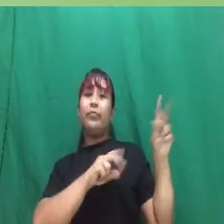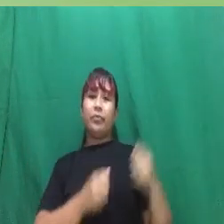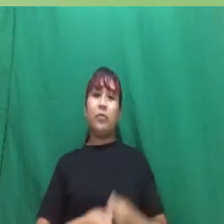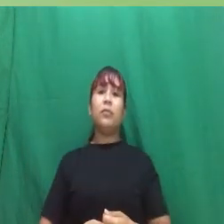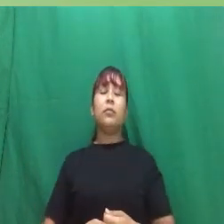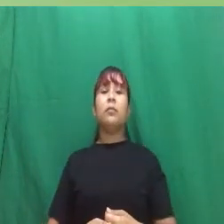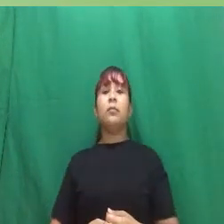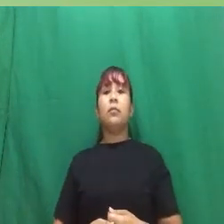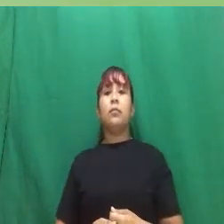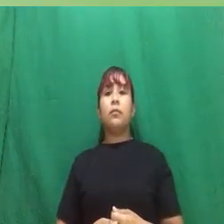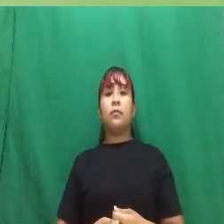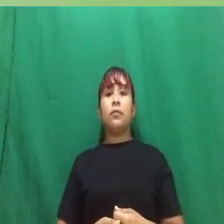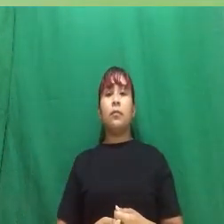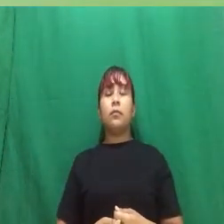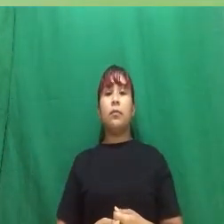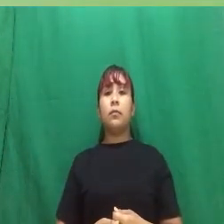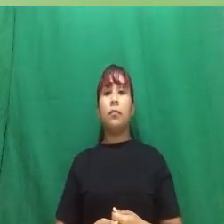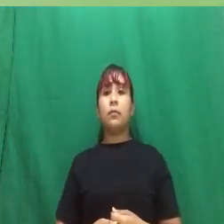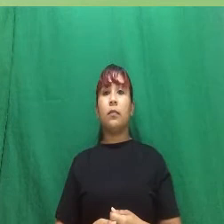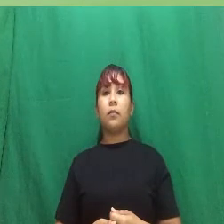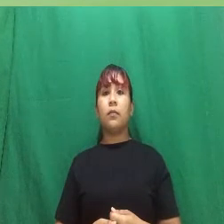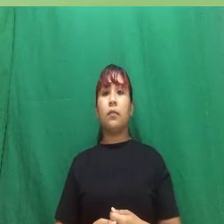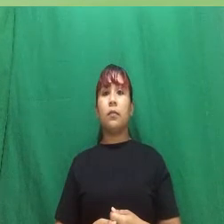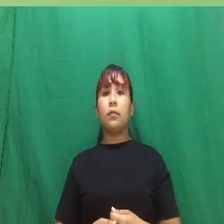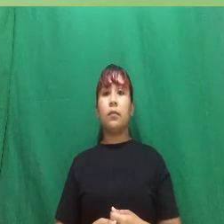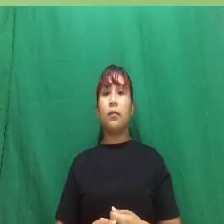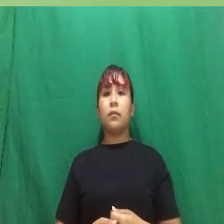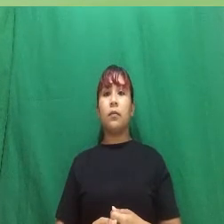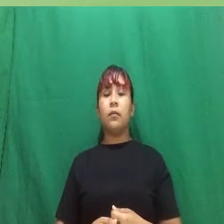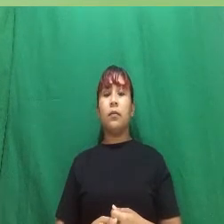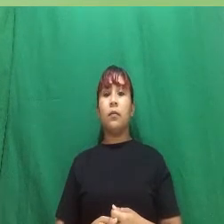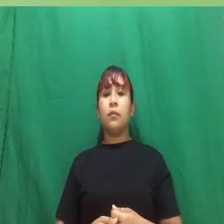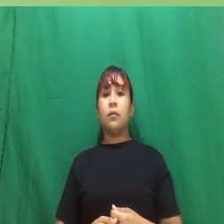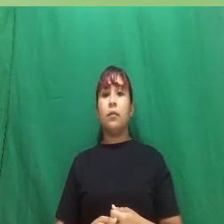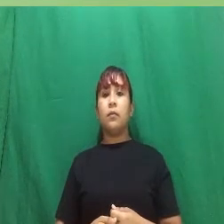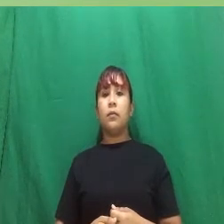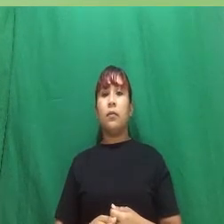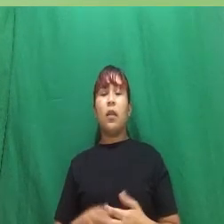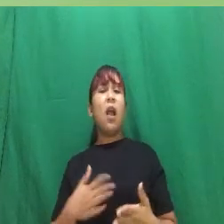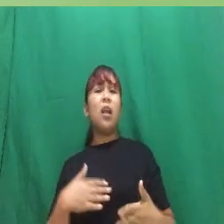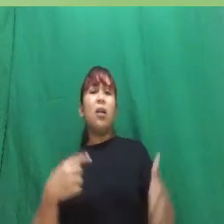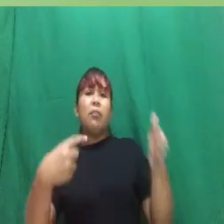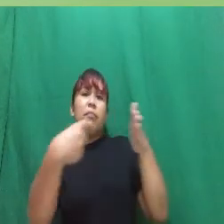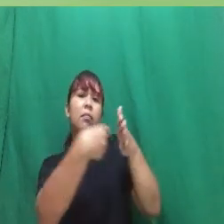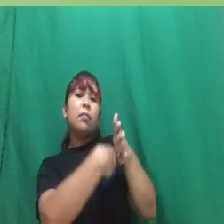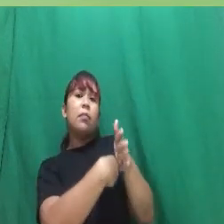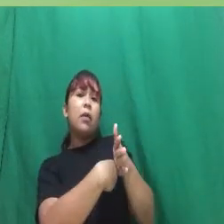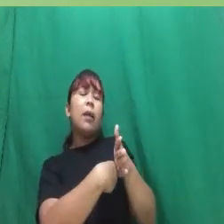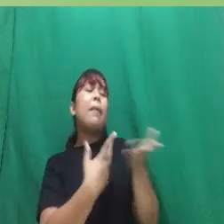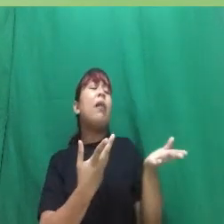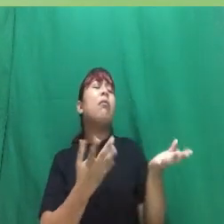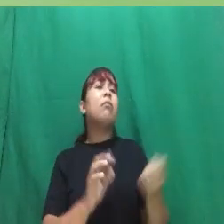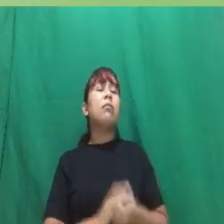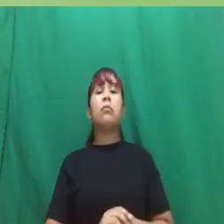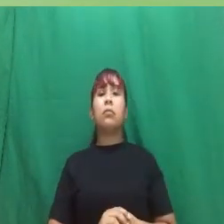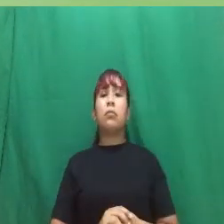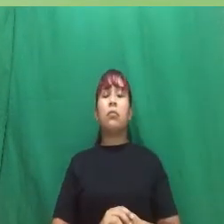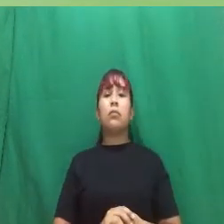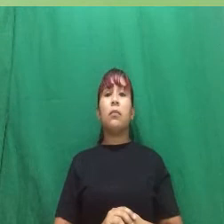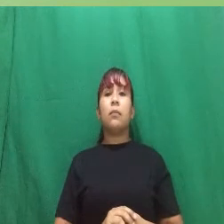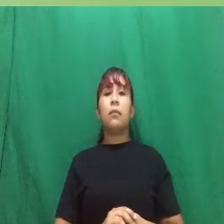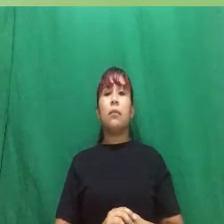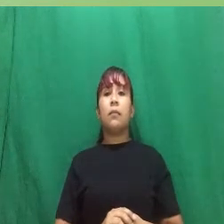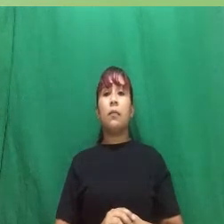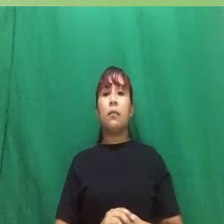com isso? Ela Olha, constrói. o racismo é uma construção histórica, pode ter certeza.